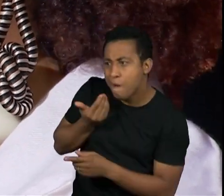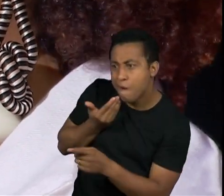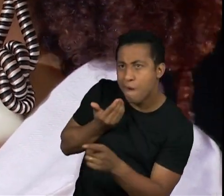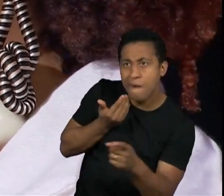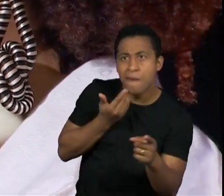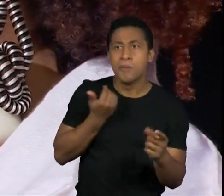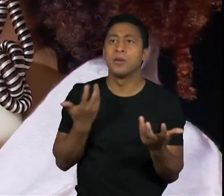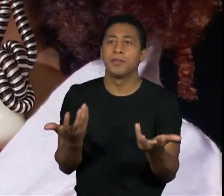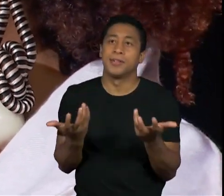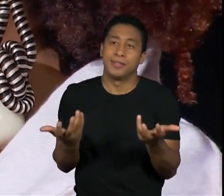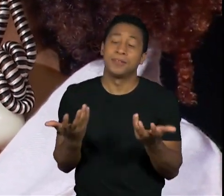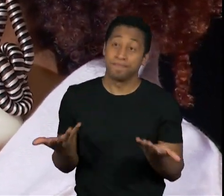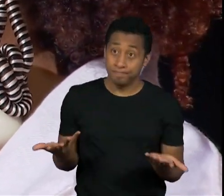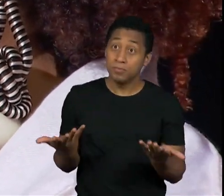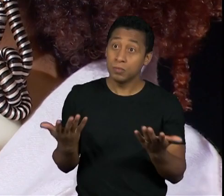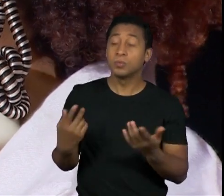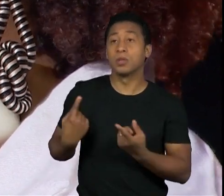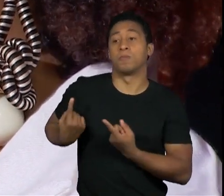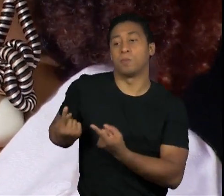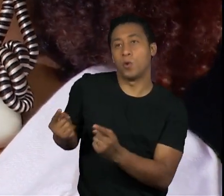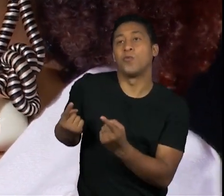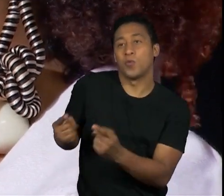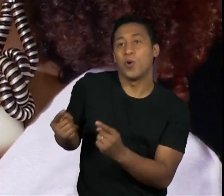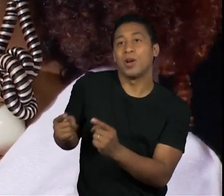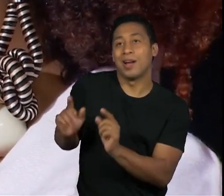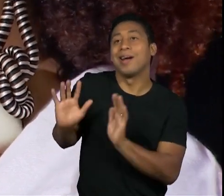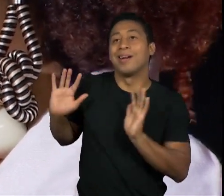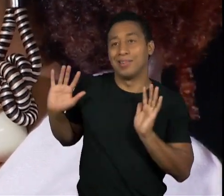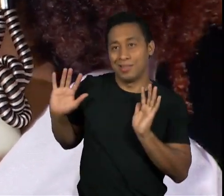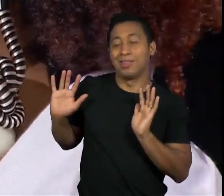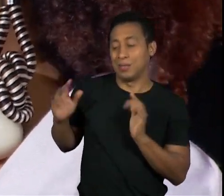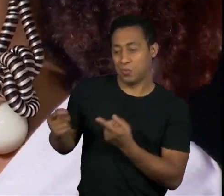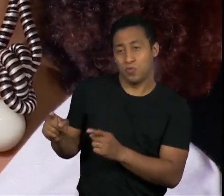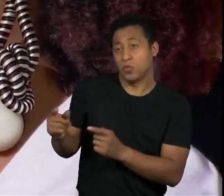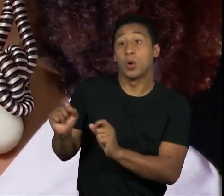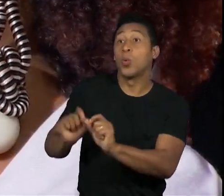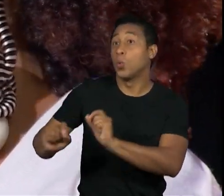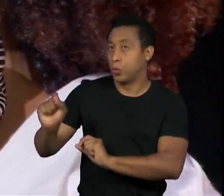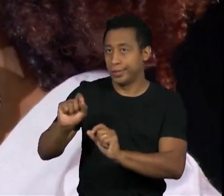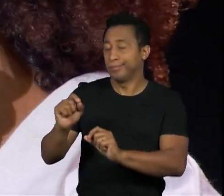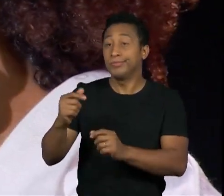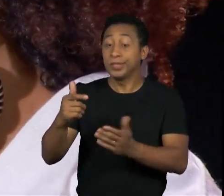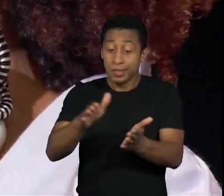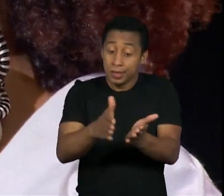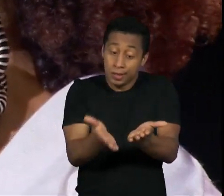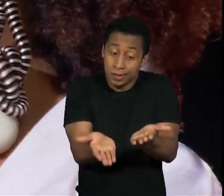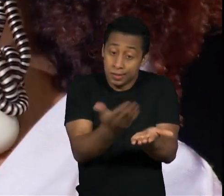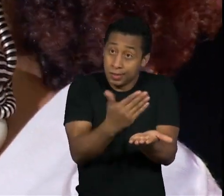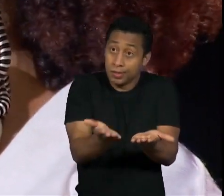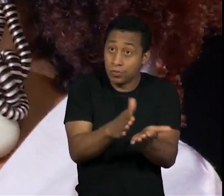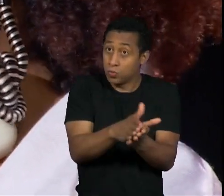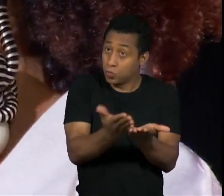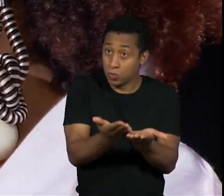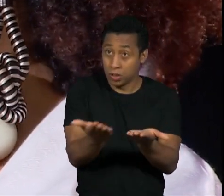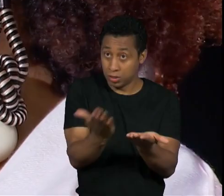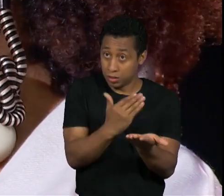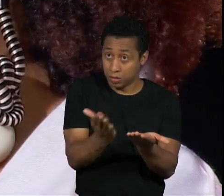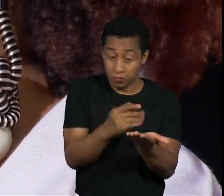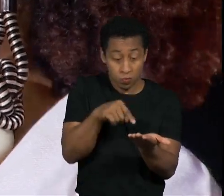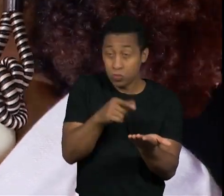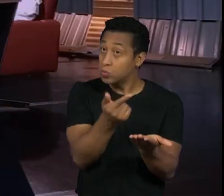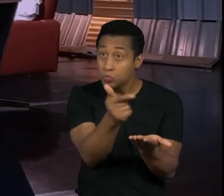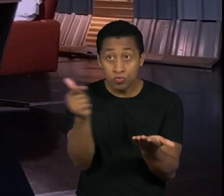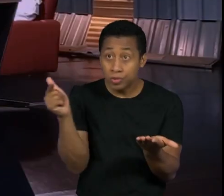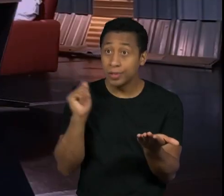a produção de um registro, né, que não estava necessariamente nos livros, na dita produção da ciência e da